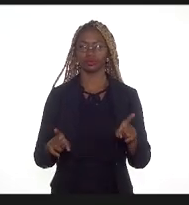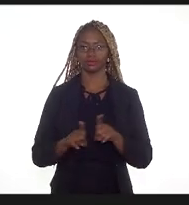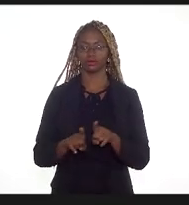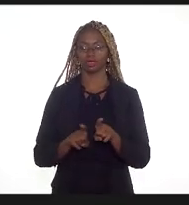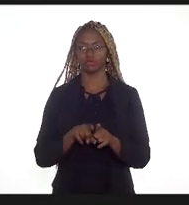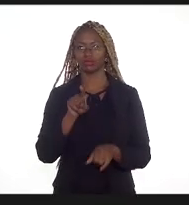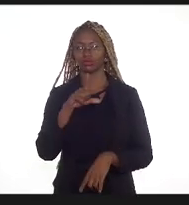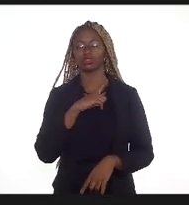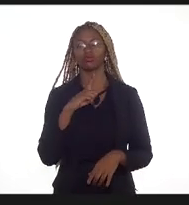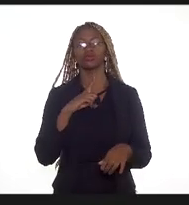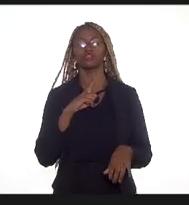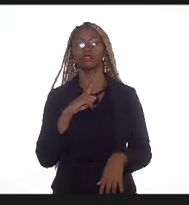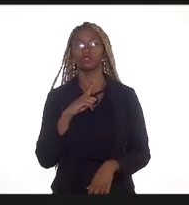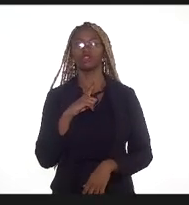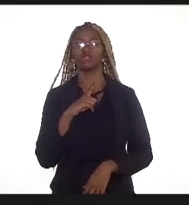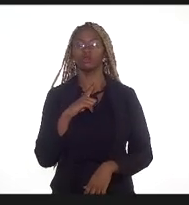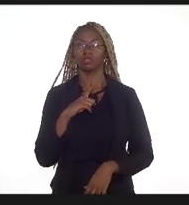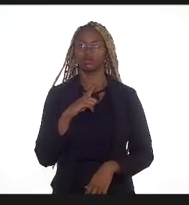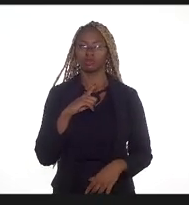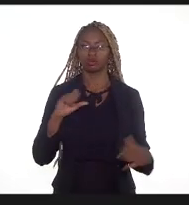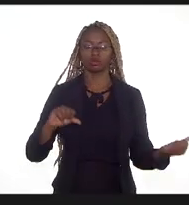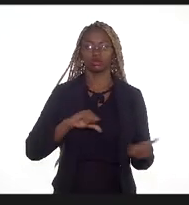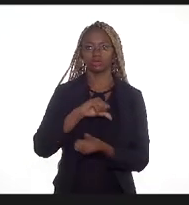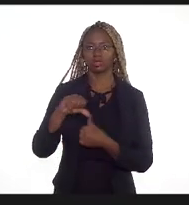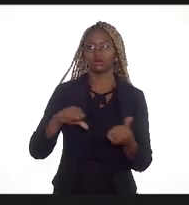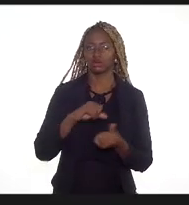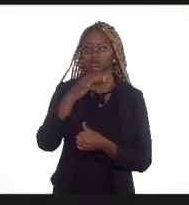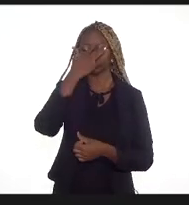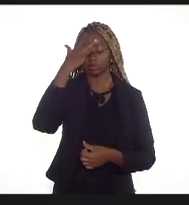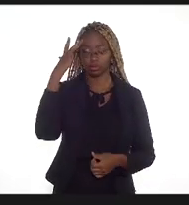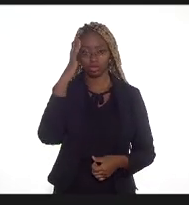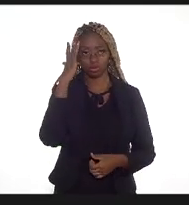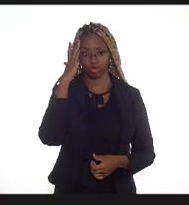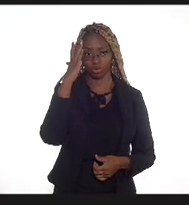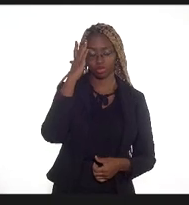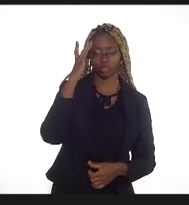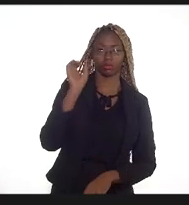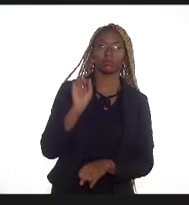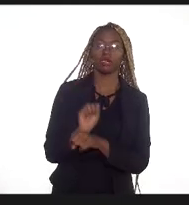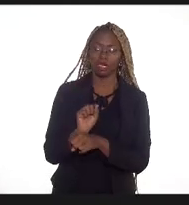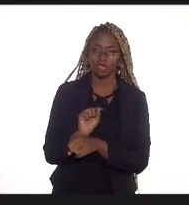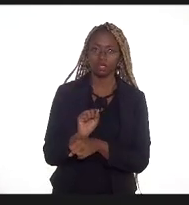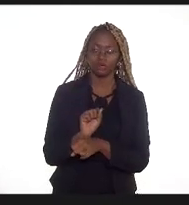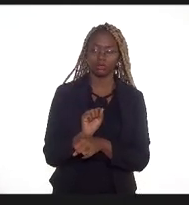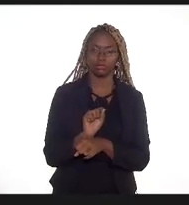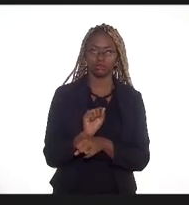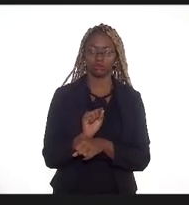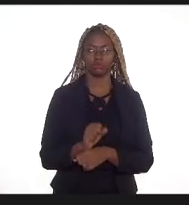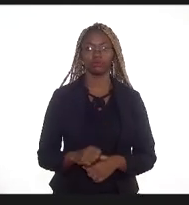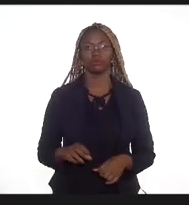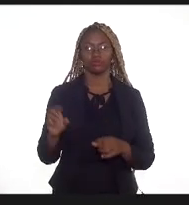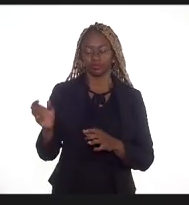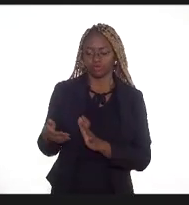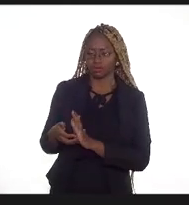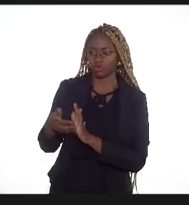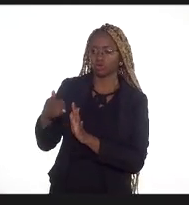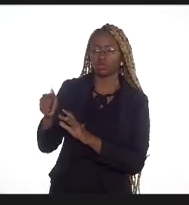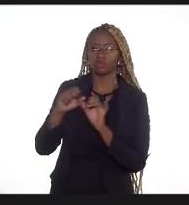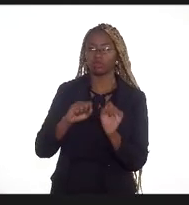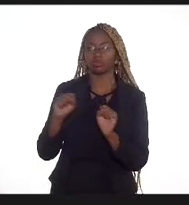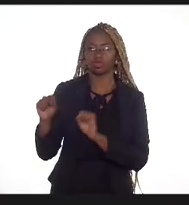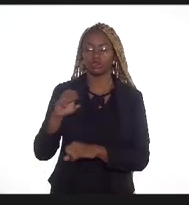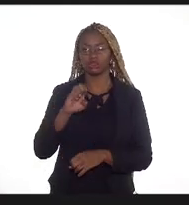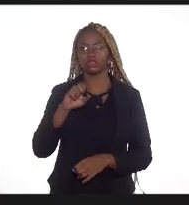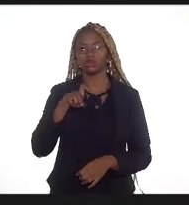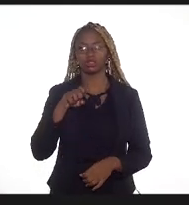mais uma alteração relacionada a inativos, que agora vai ficar, sai da despesa do Poder Executivo e